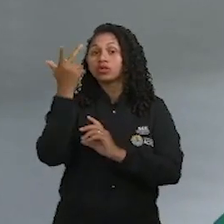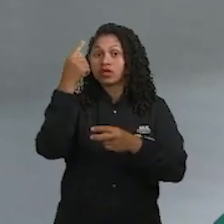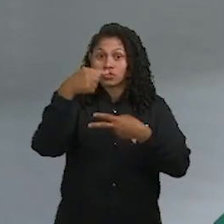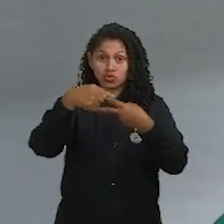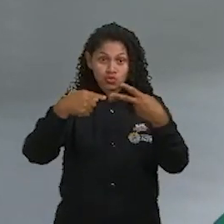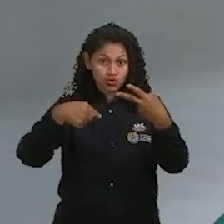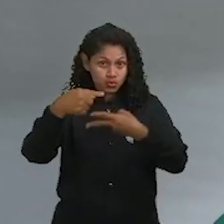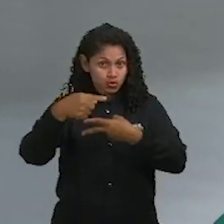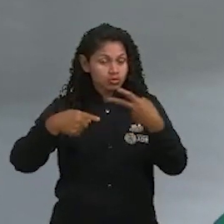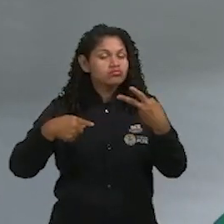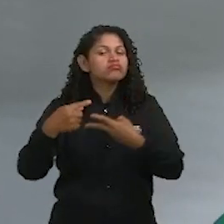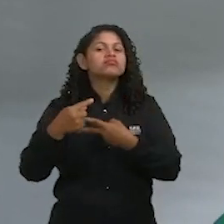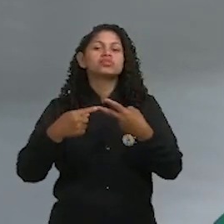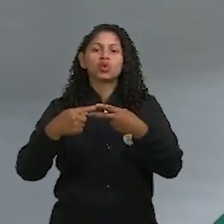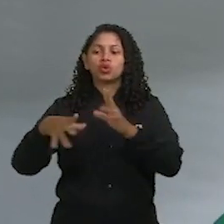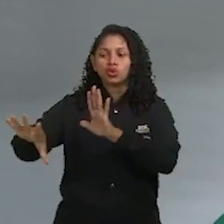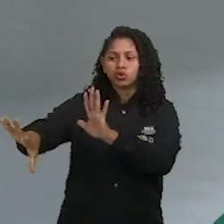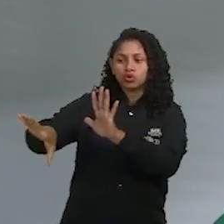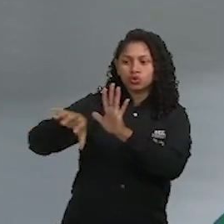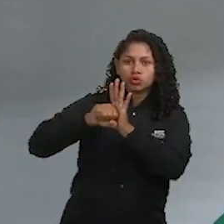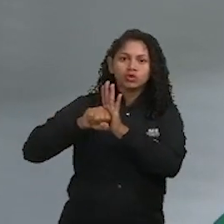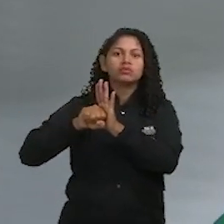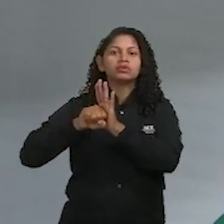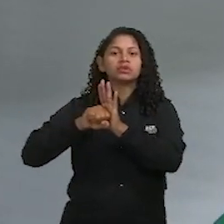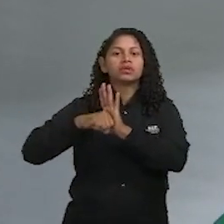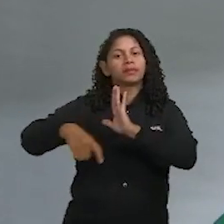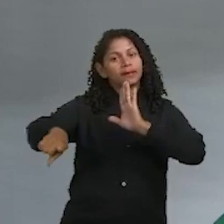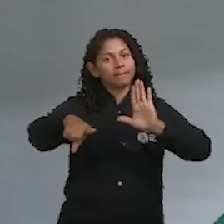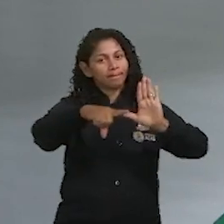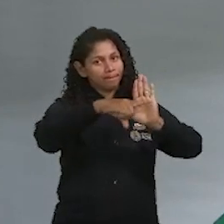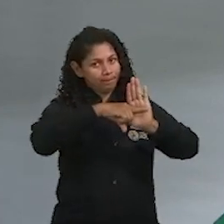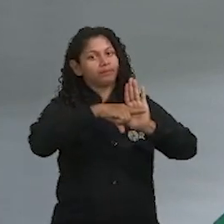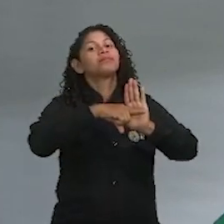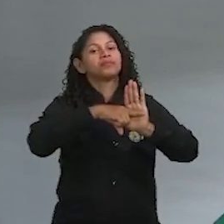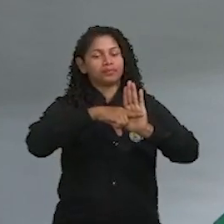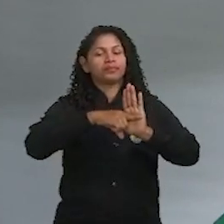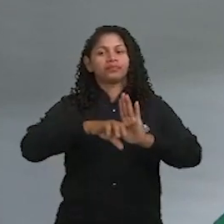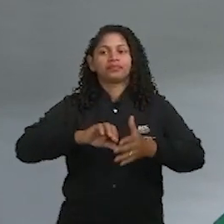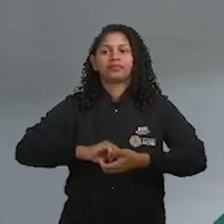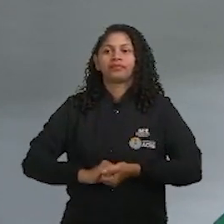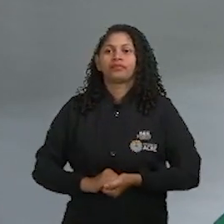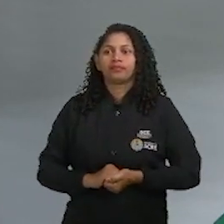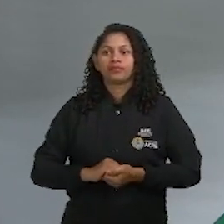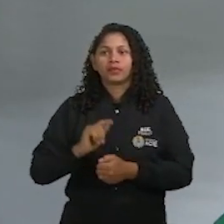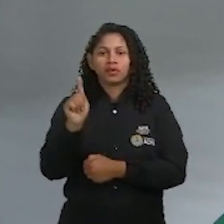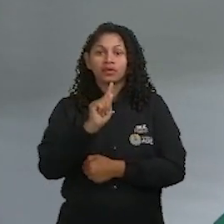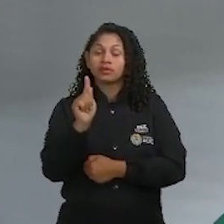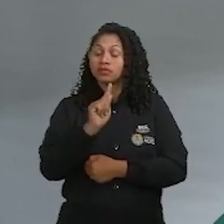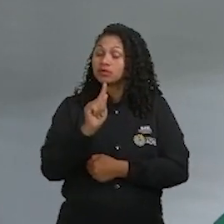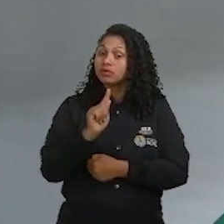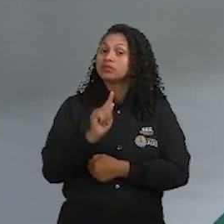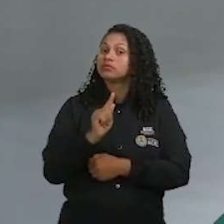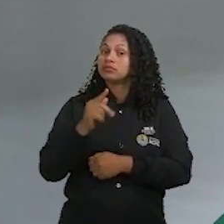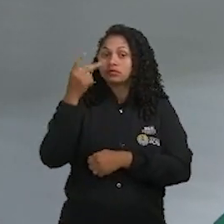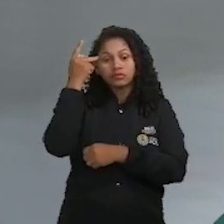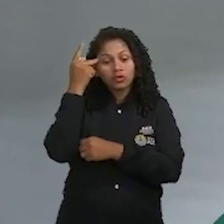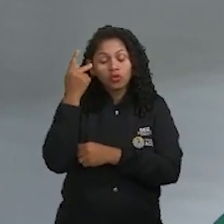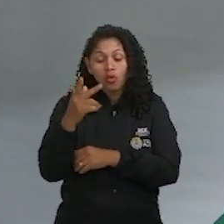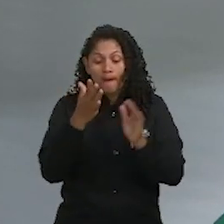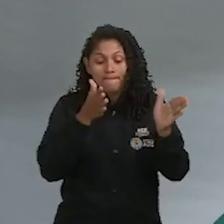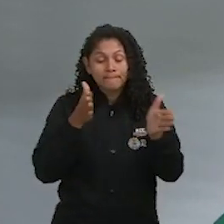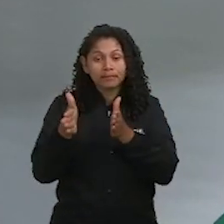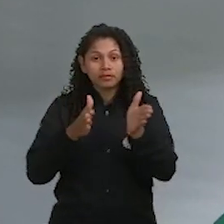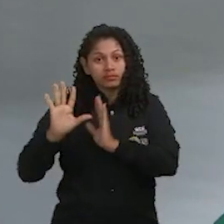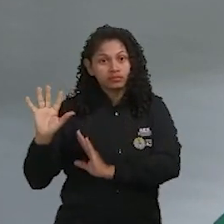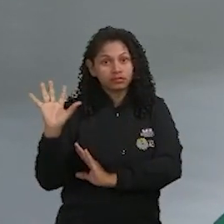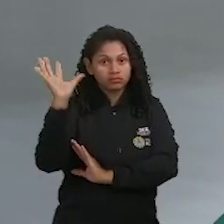acontecer somente redução, enquanto outra reação vai acontecer somente oxidação. Não, para que esse processo